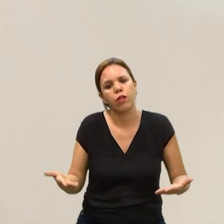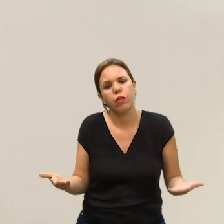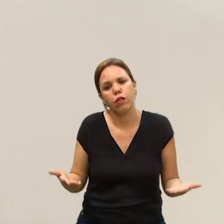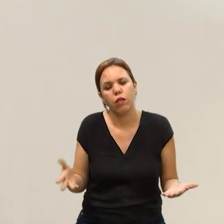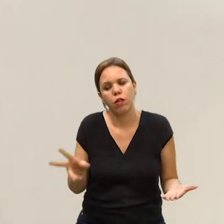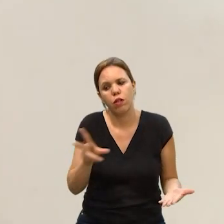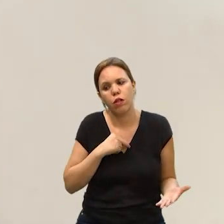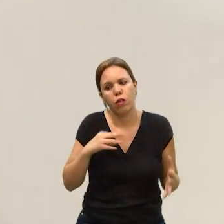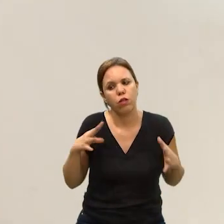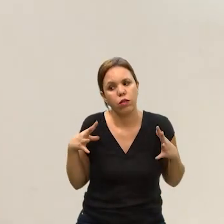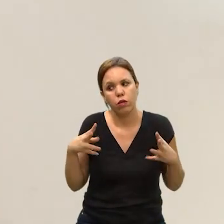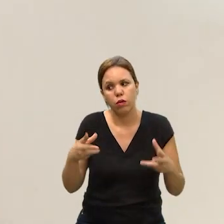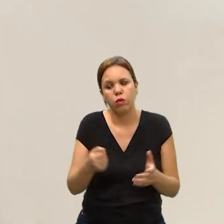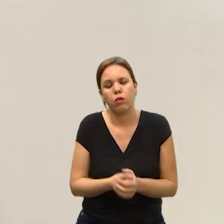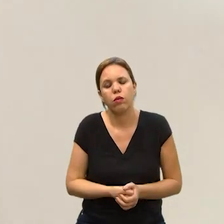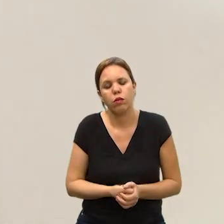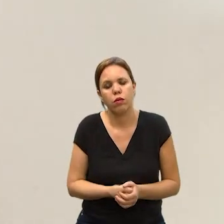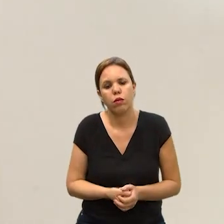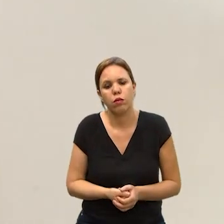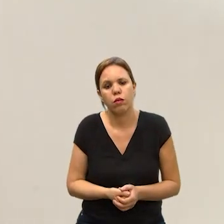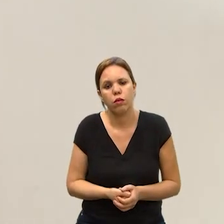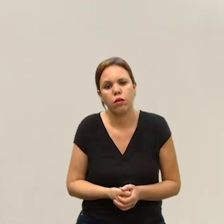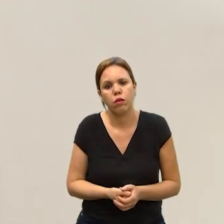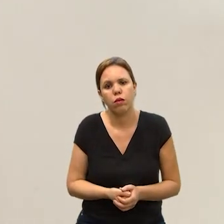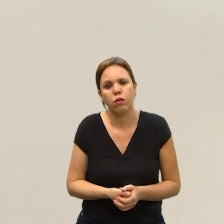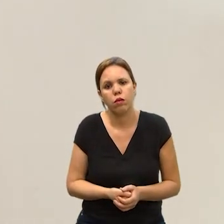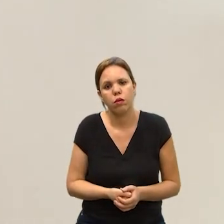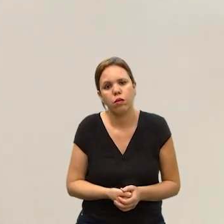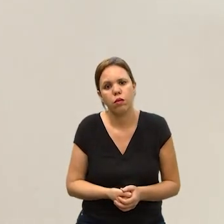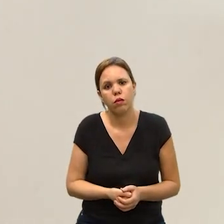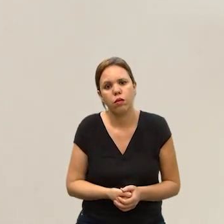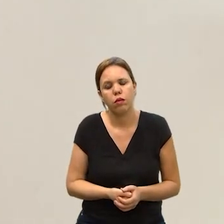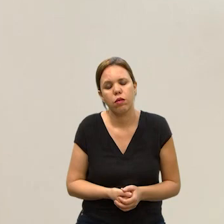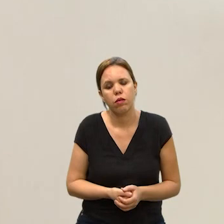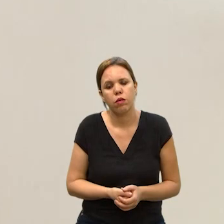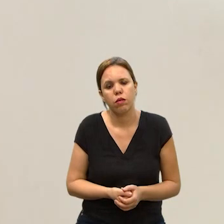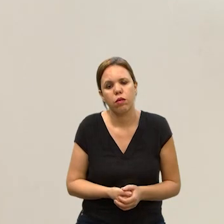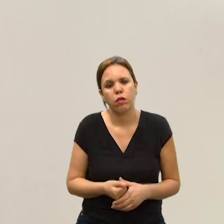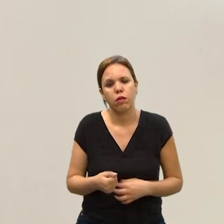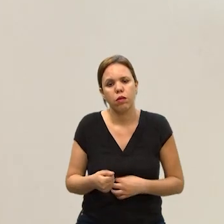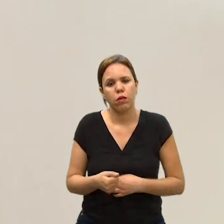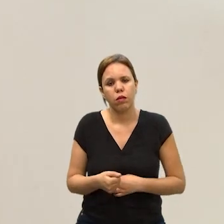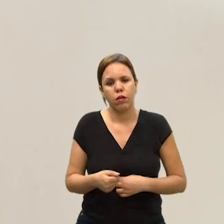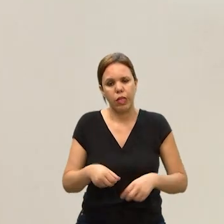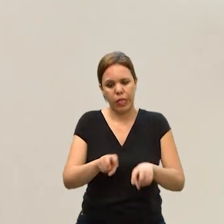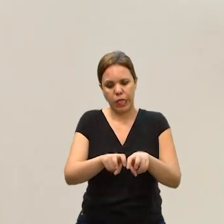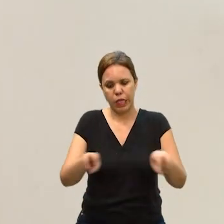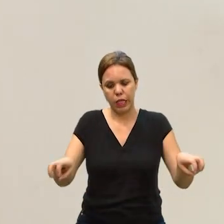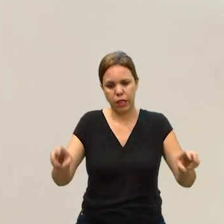tudo. A nossa sala de televisão não é mais uma sala de televisão, né? Ela só